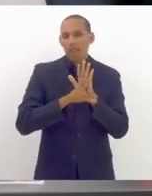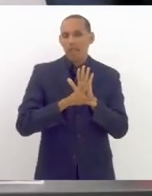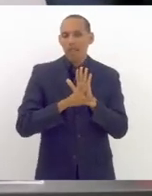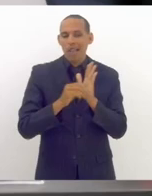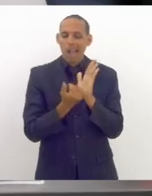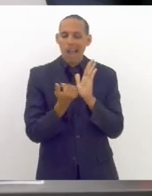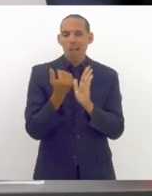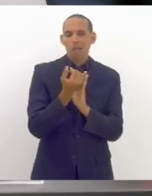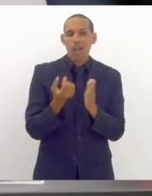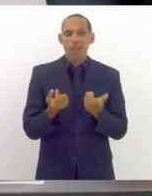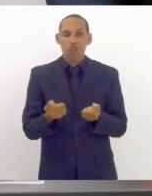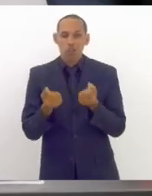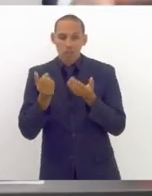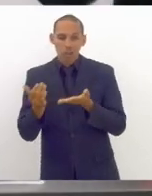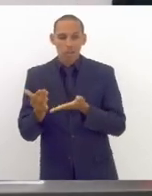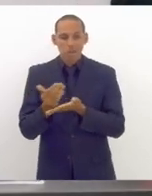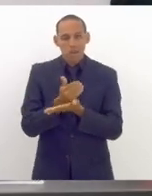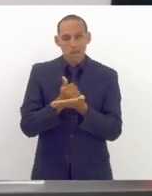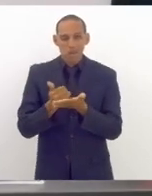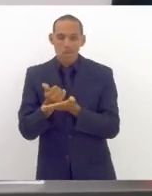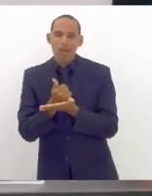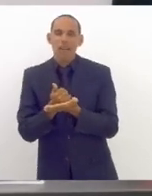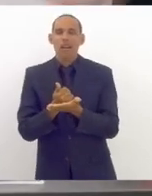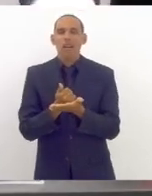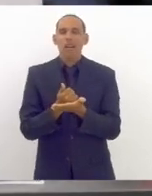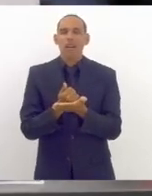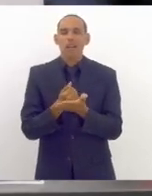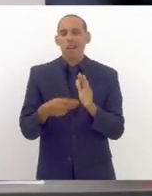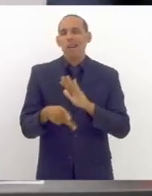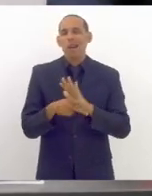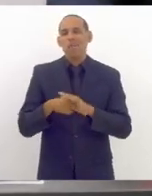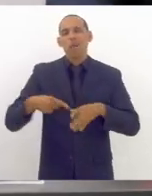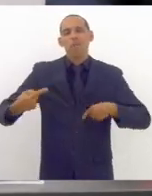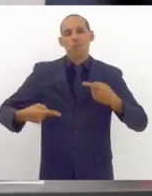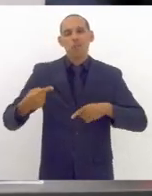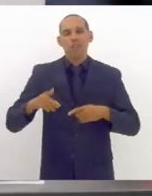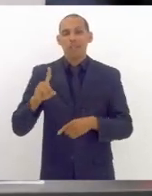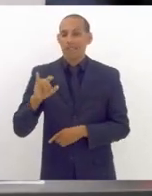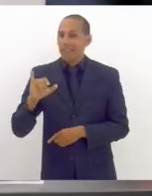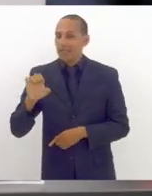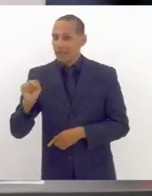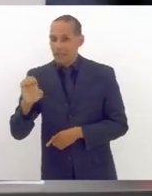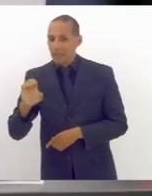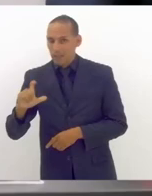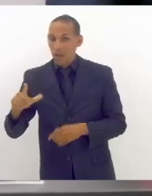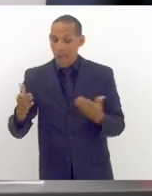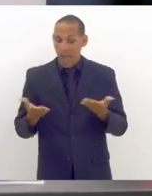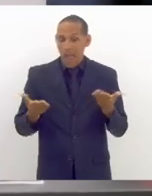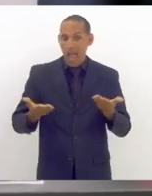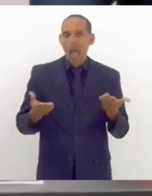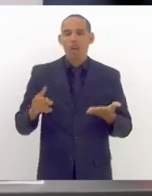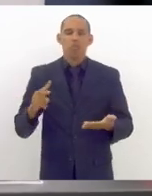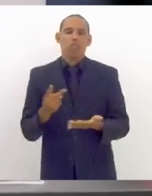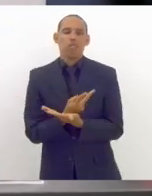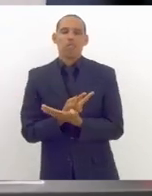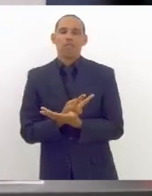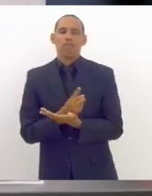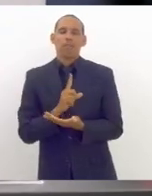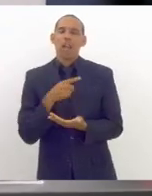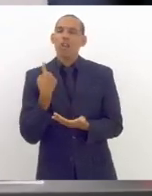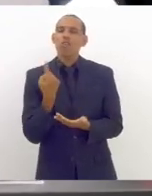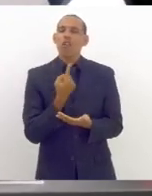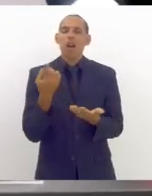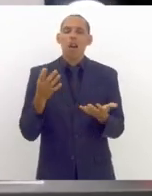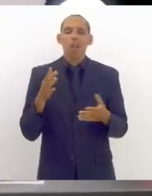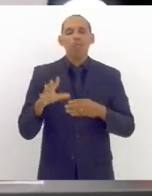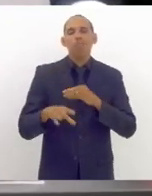aumento de receita que nós teremos decorrentes dessa discussão do diesel que vai ter tá acontecendo agora a gente eventualmente eu